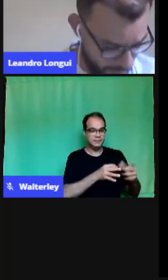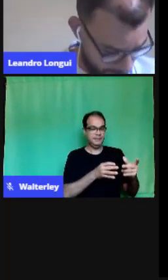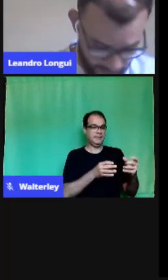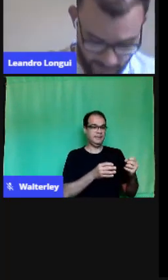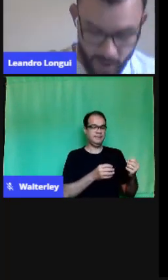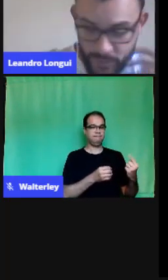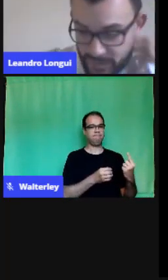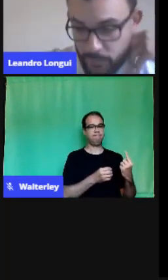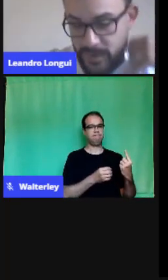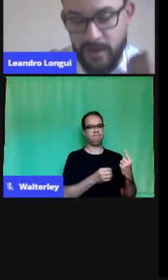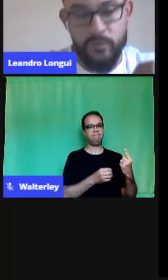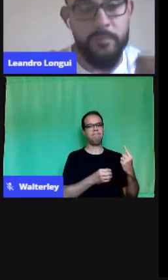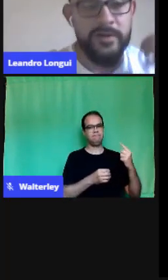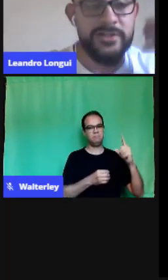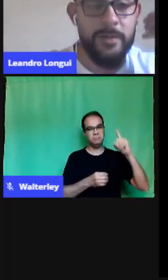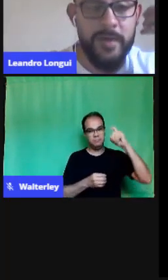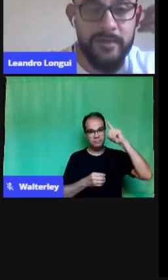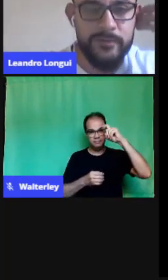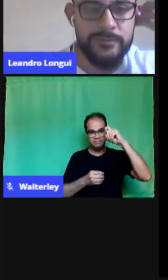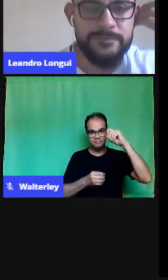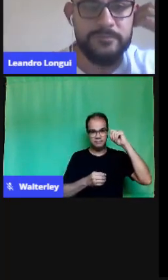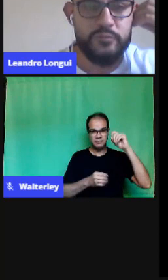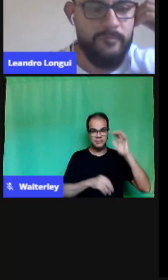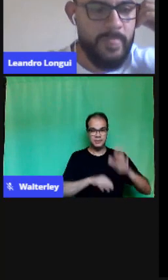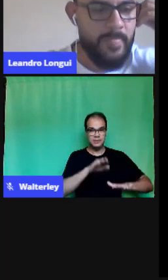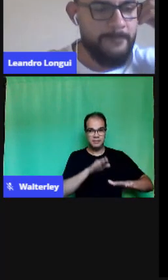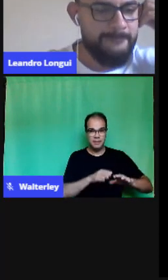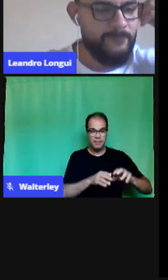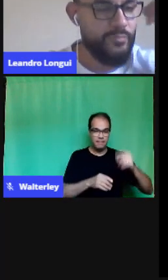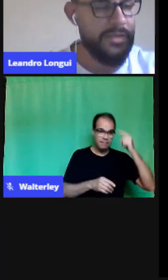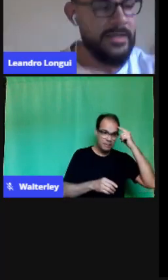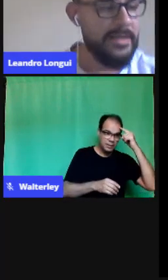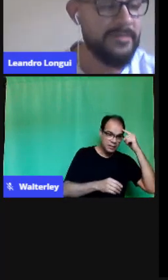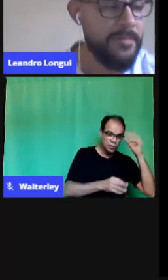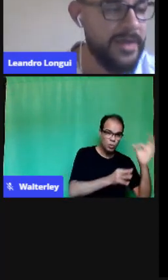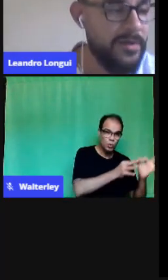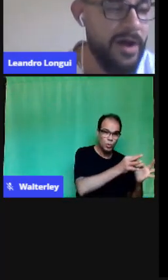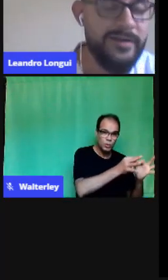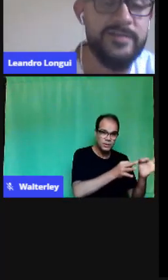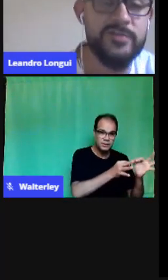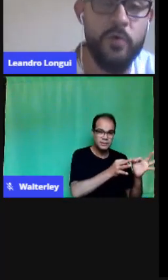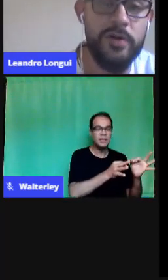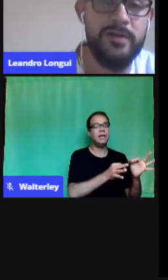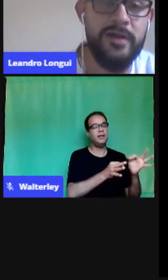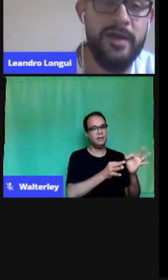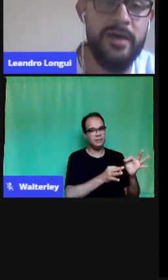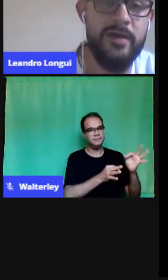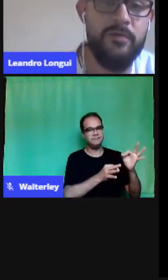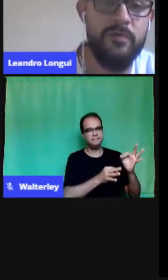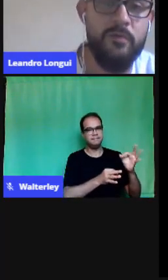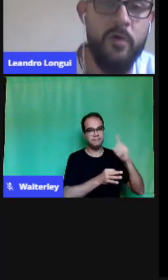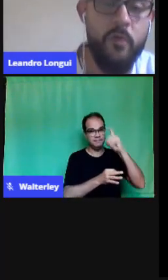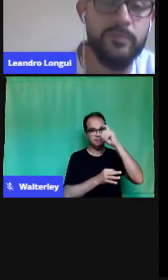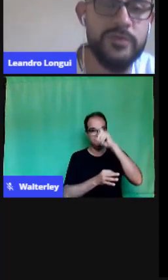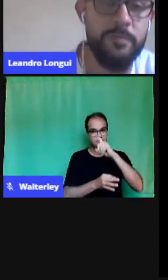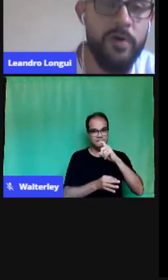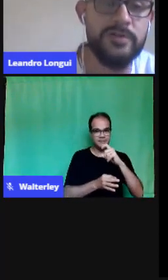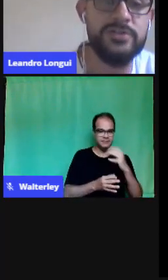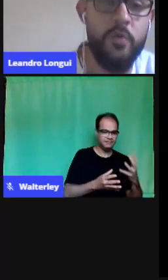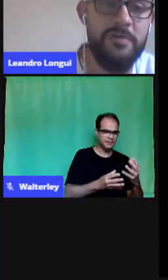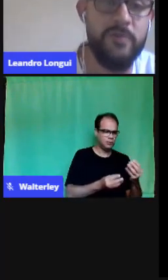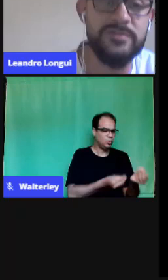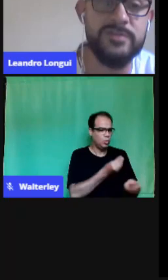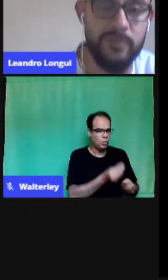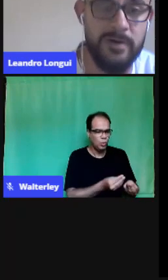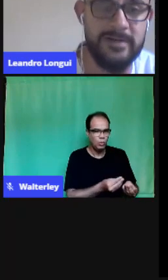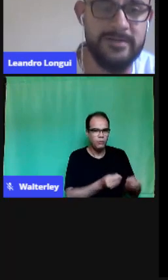atividade, ao elaborar um planejamento e também na escolha como